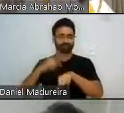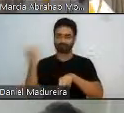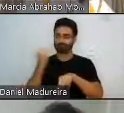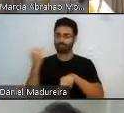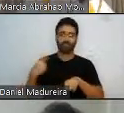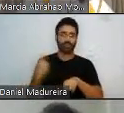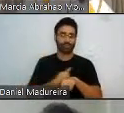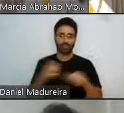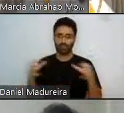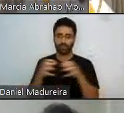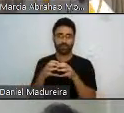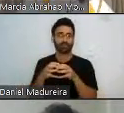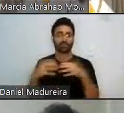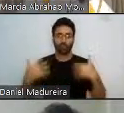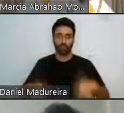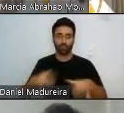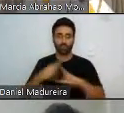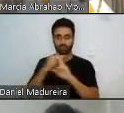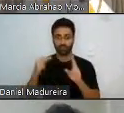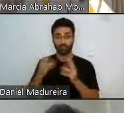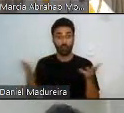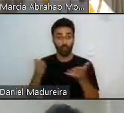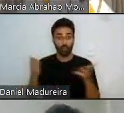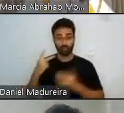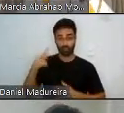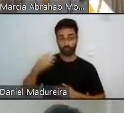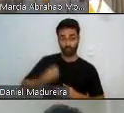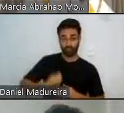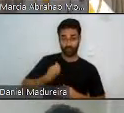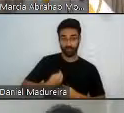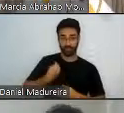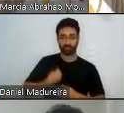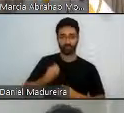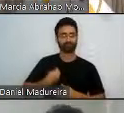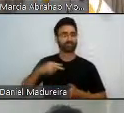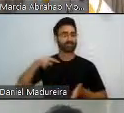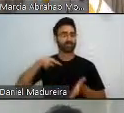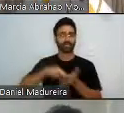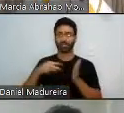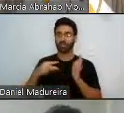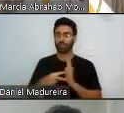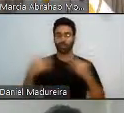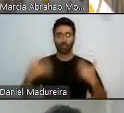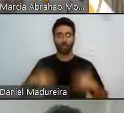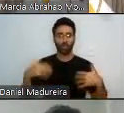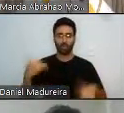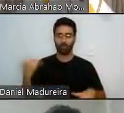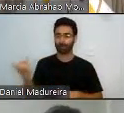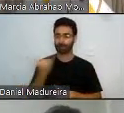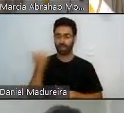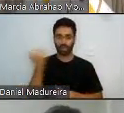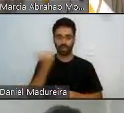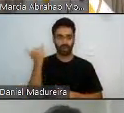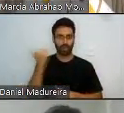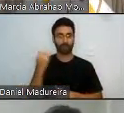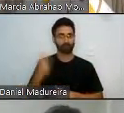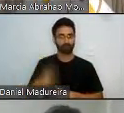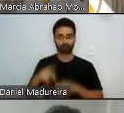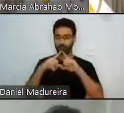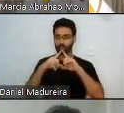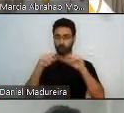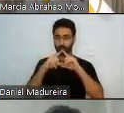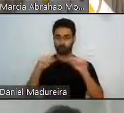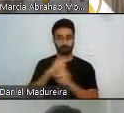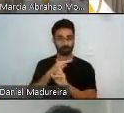universidade. Hoje, sua presença simboliza muito também para a Universidade de Brasília. E é um prazer e